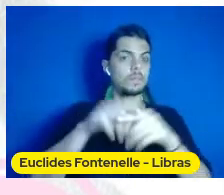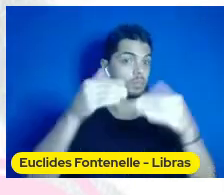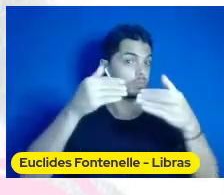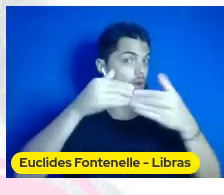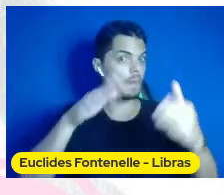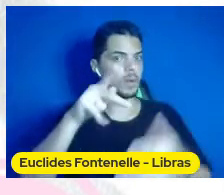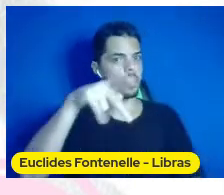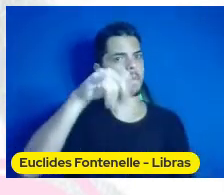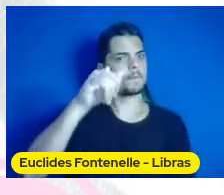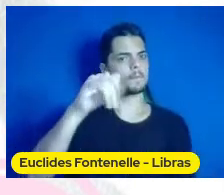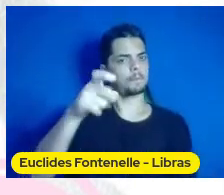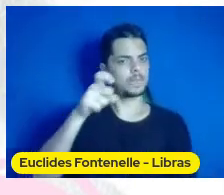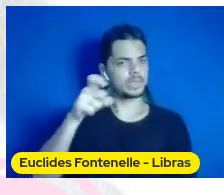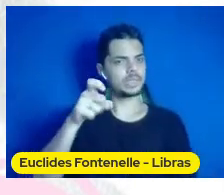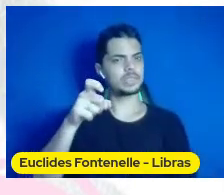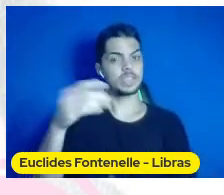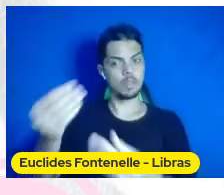sei que